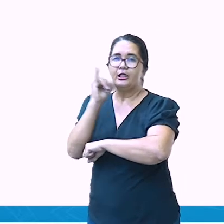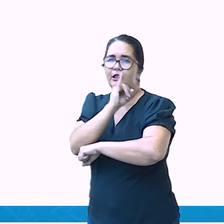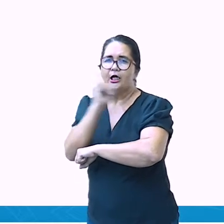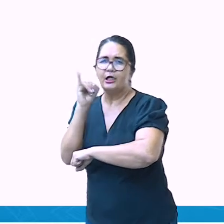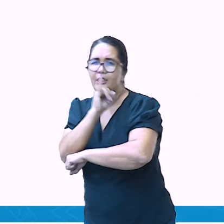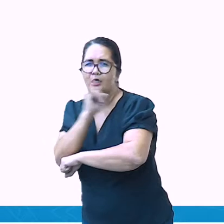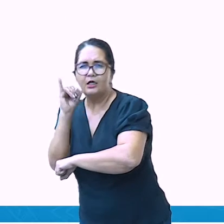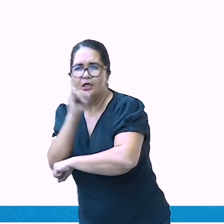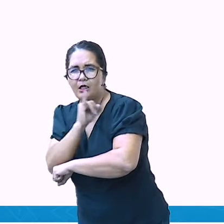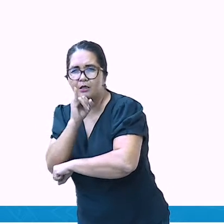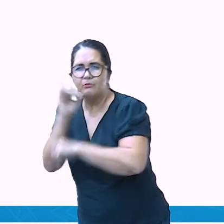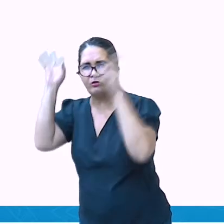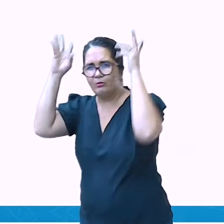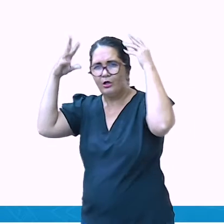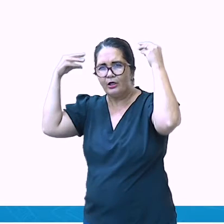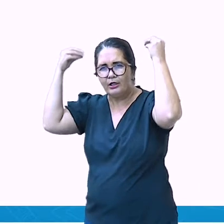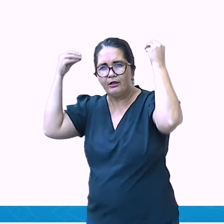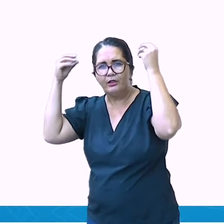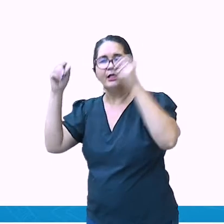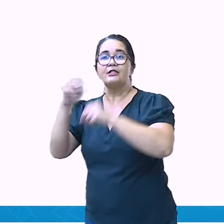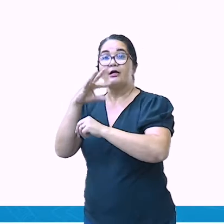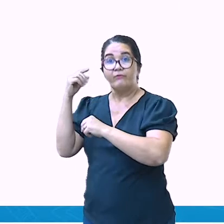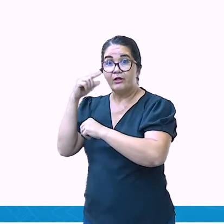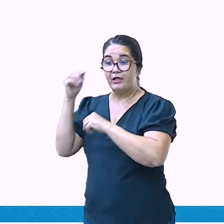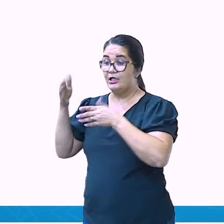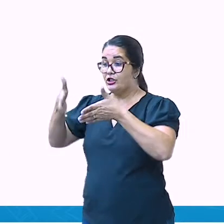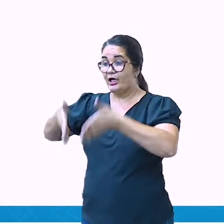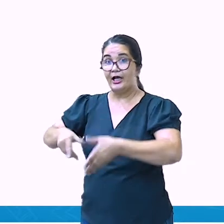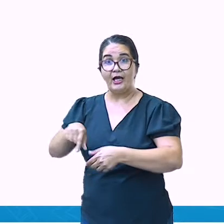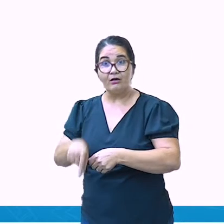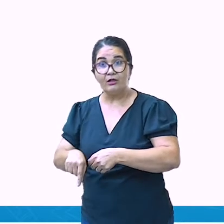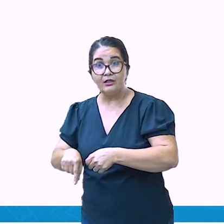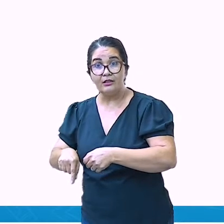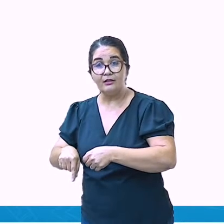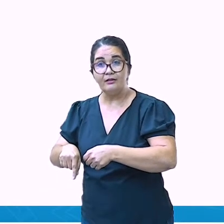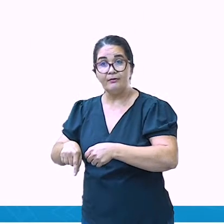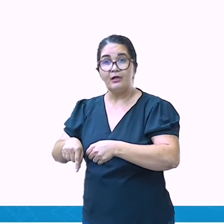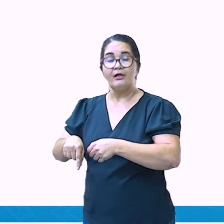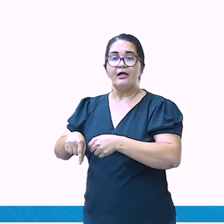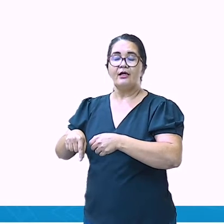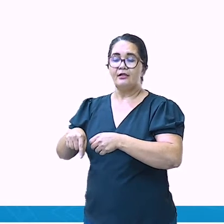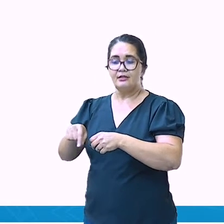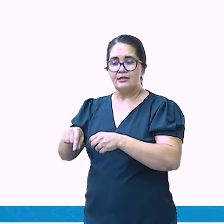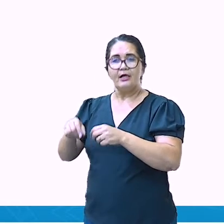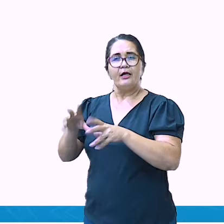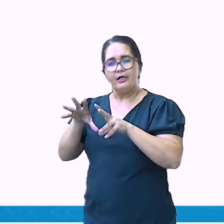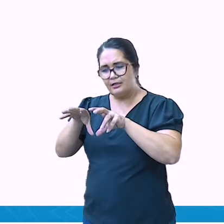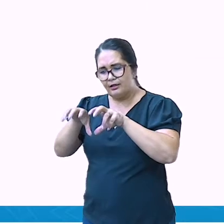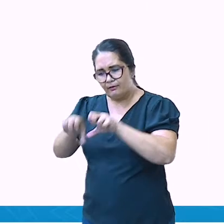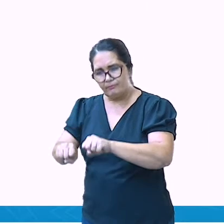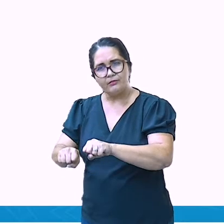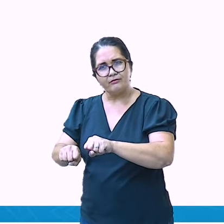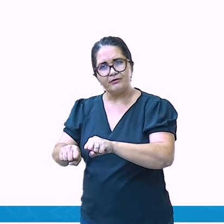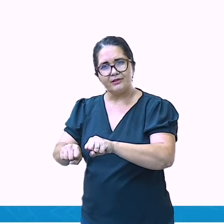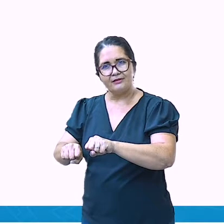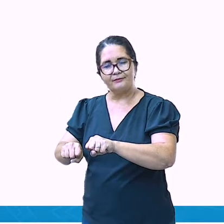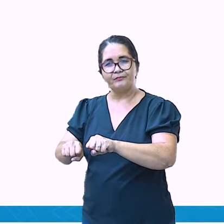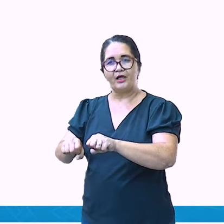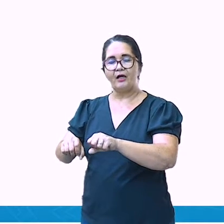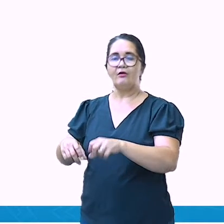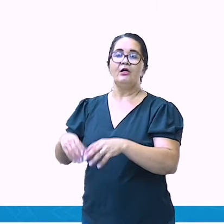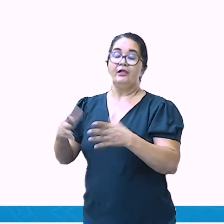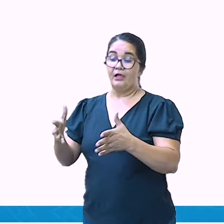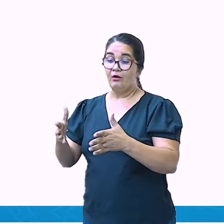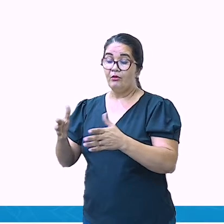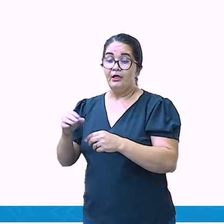e poloneses. E ali trazendo a sua língua, a sua cultura, o seu jeito de vestir, as